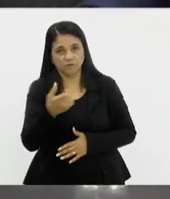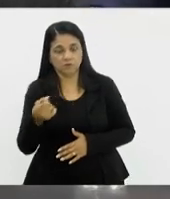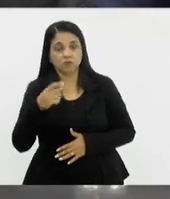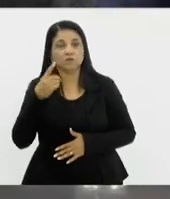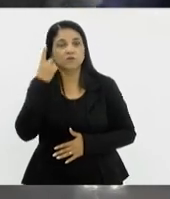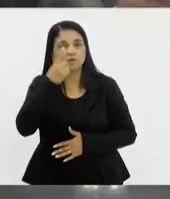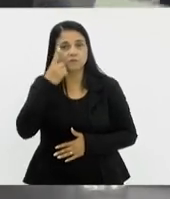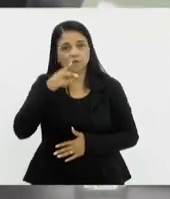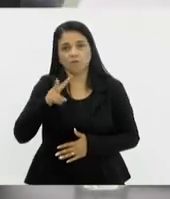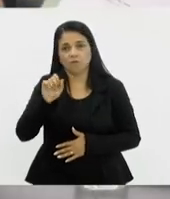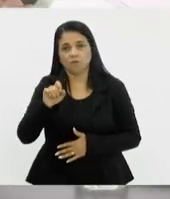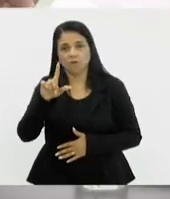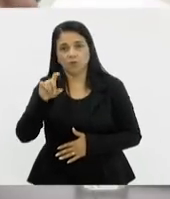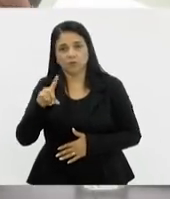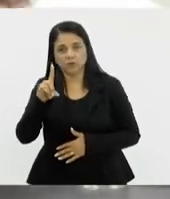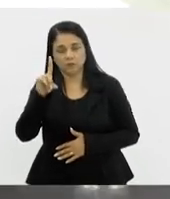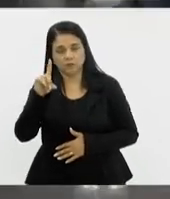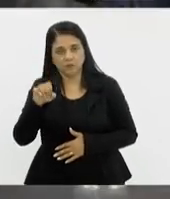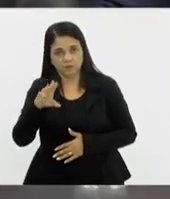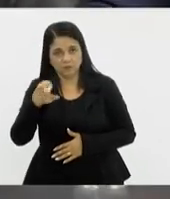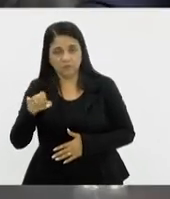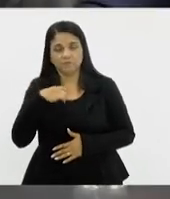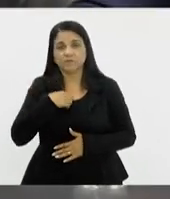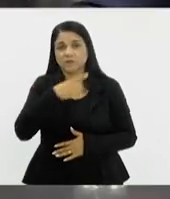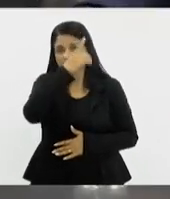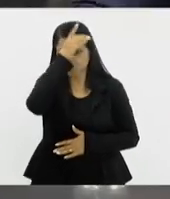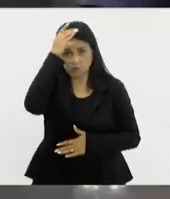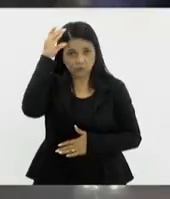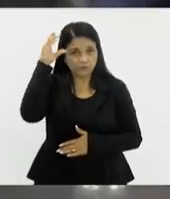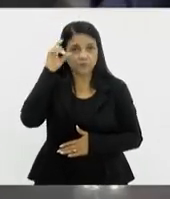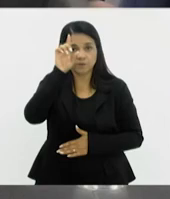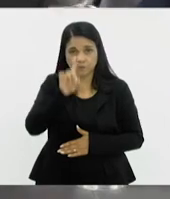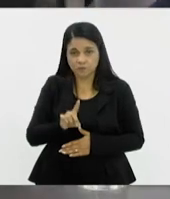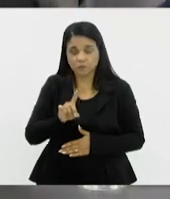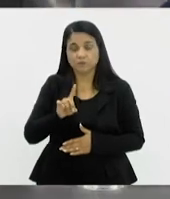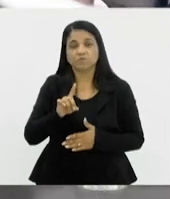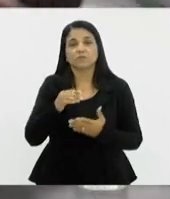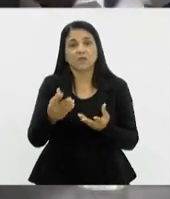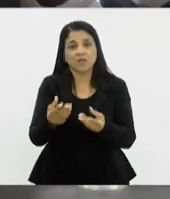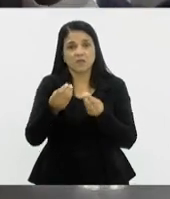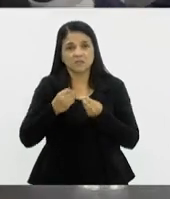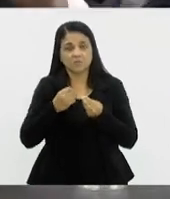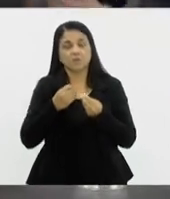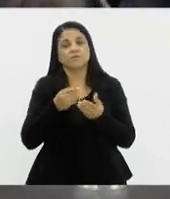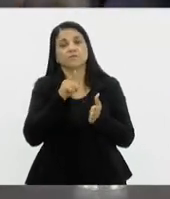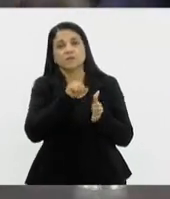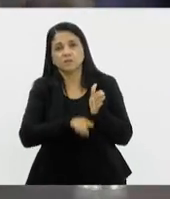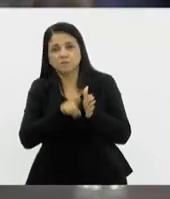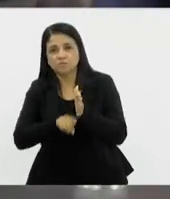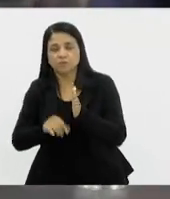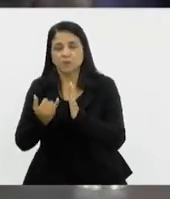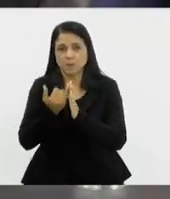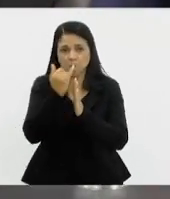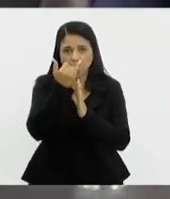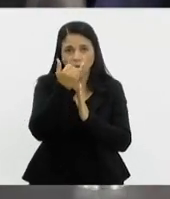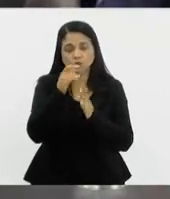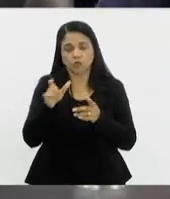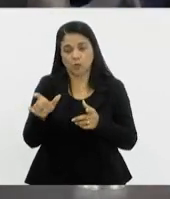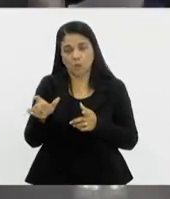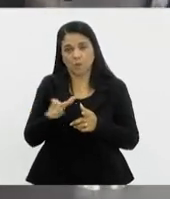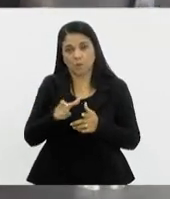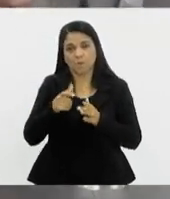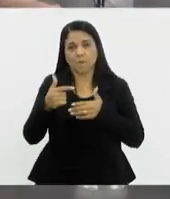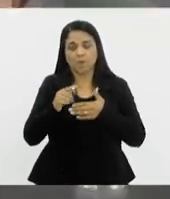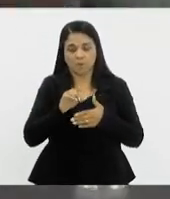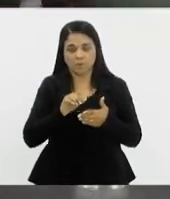direito do contribuinte consumidor de receber cobranças de serviços, taxas, tributos, impostos e outros em boletos com código de